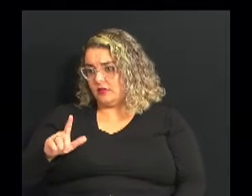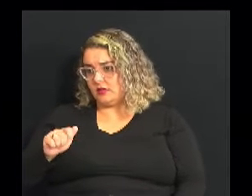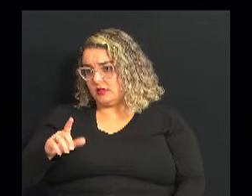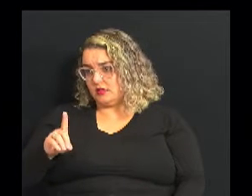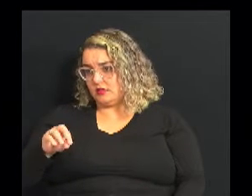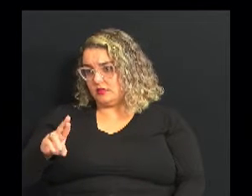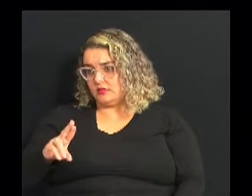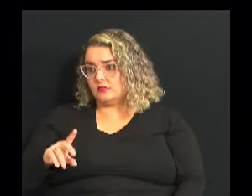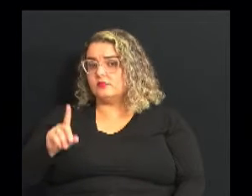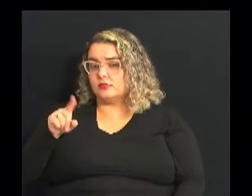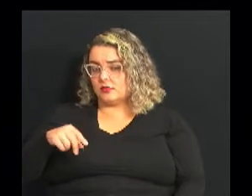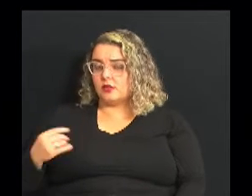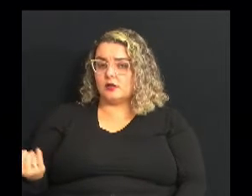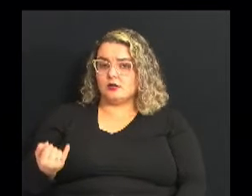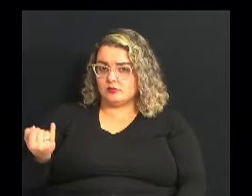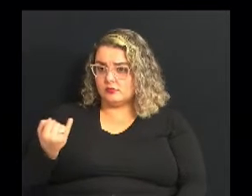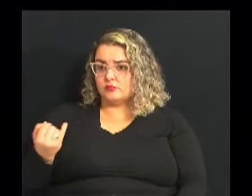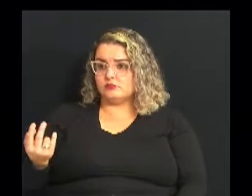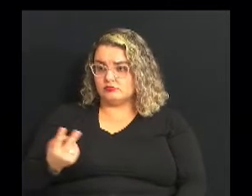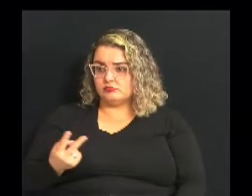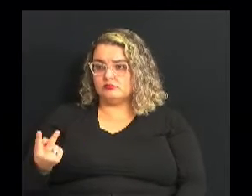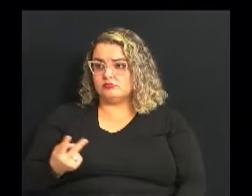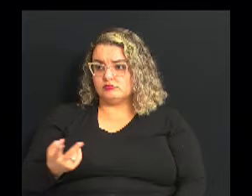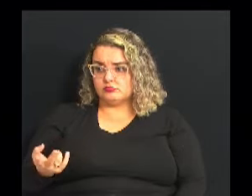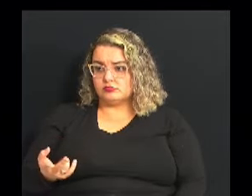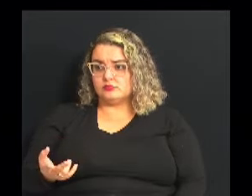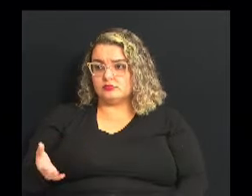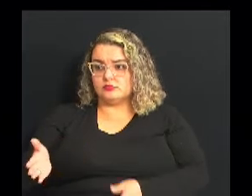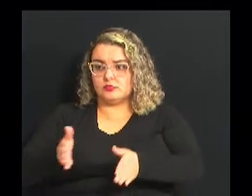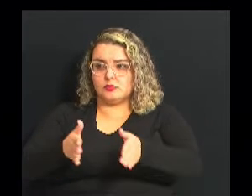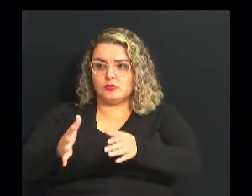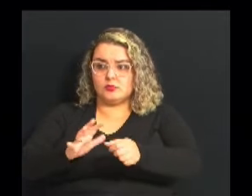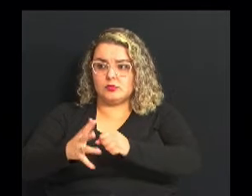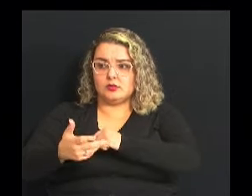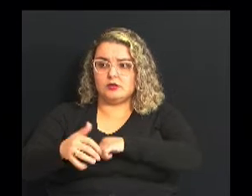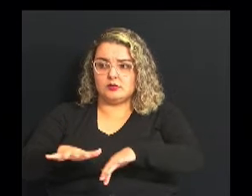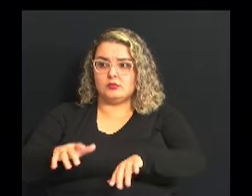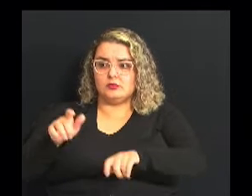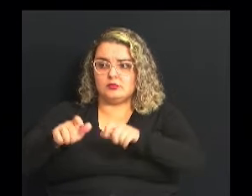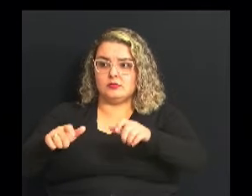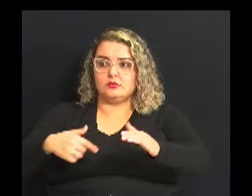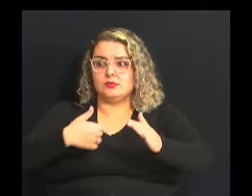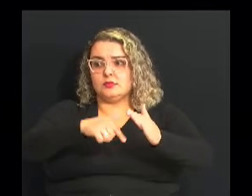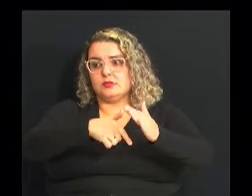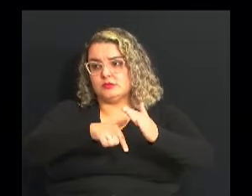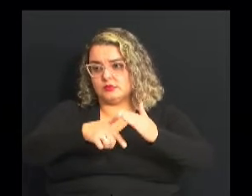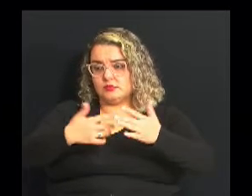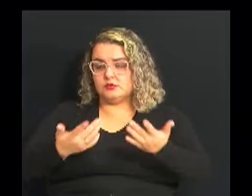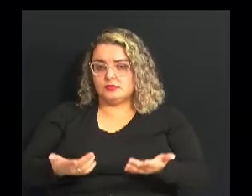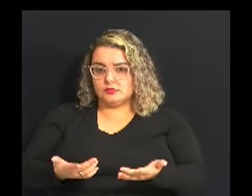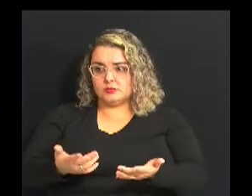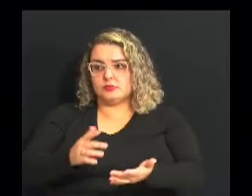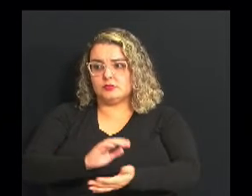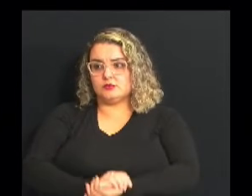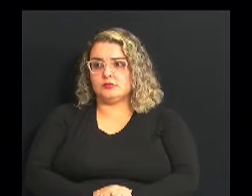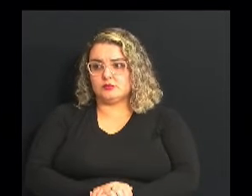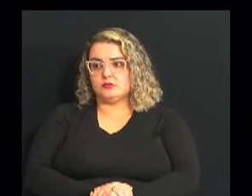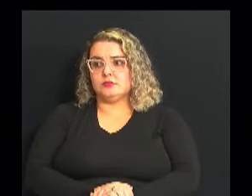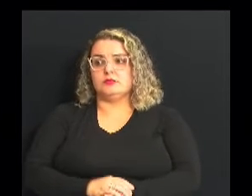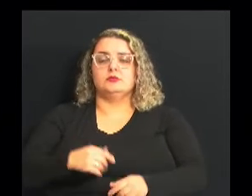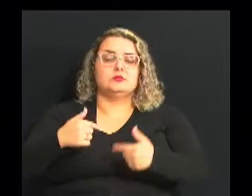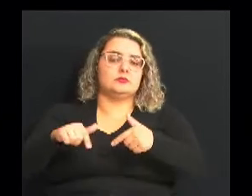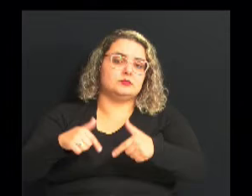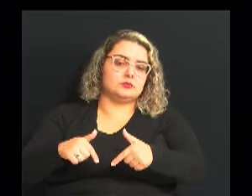muito importantes, ambas durante a pandemia, onde teve que ser feito home office, né, trabalho